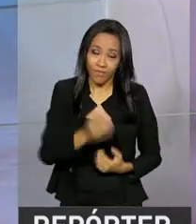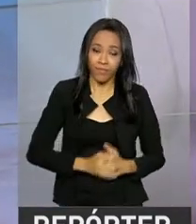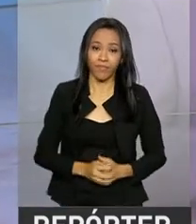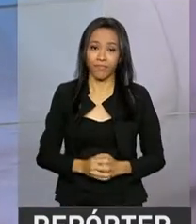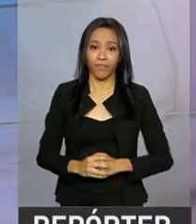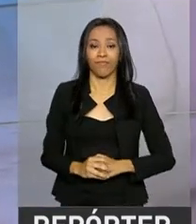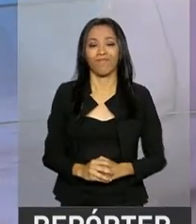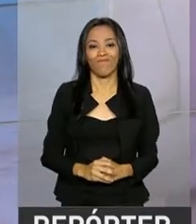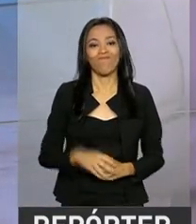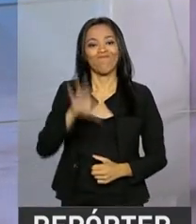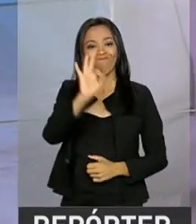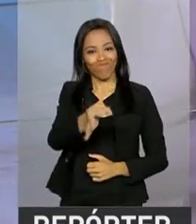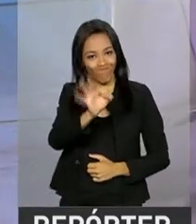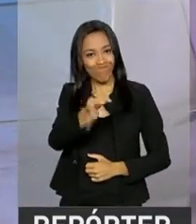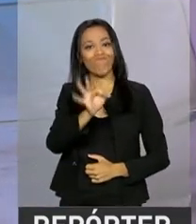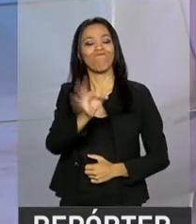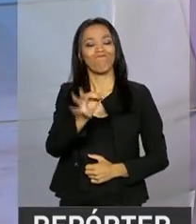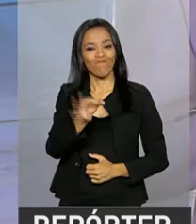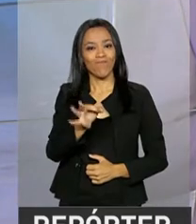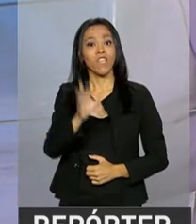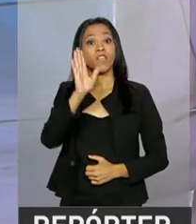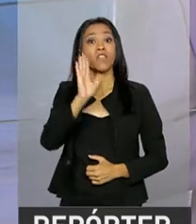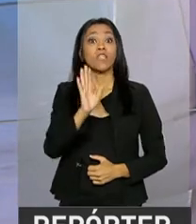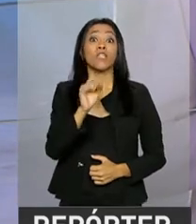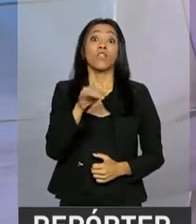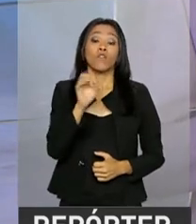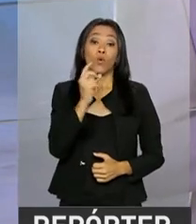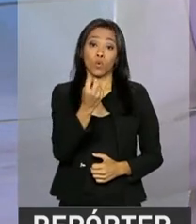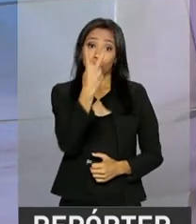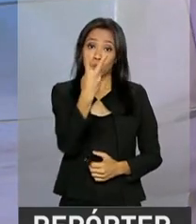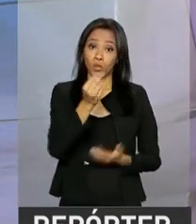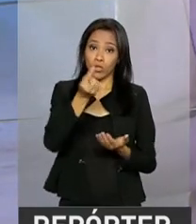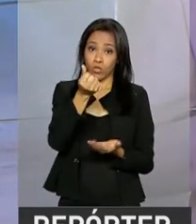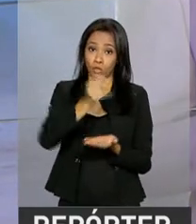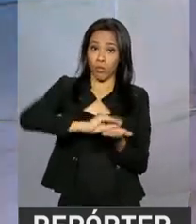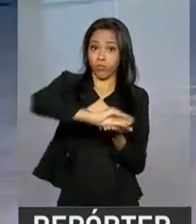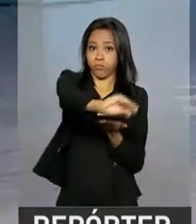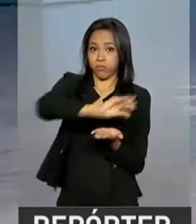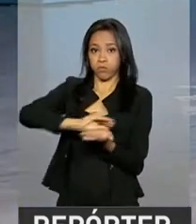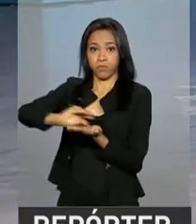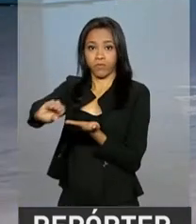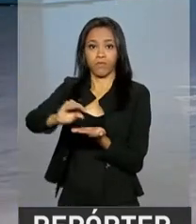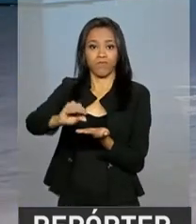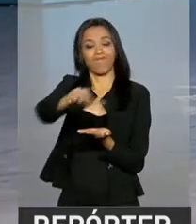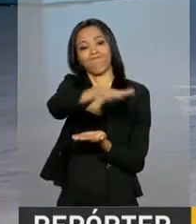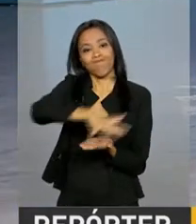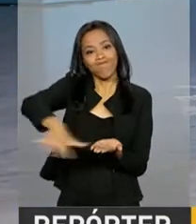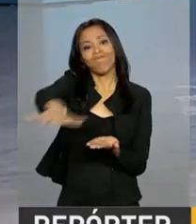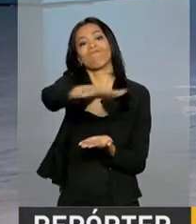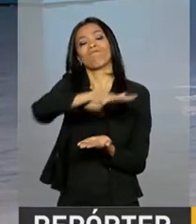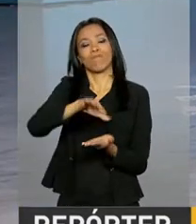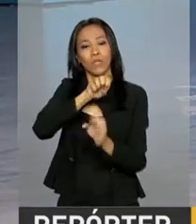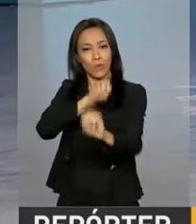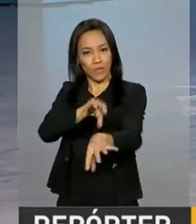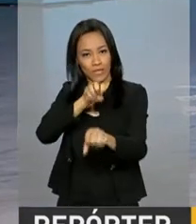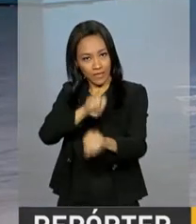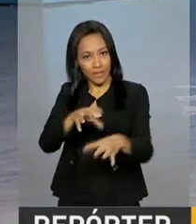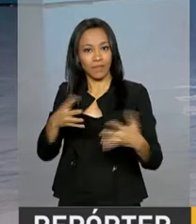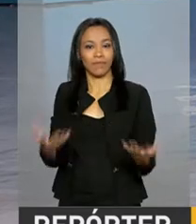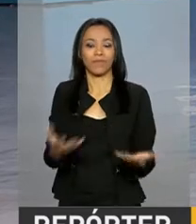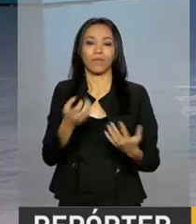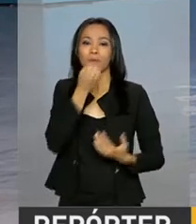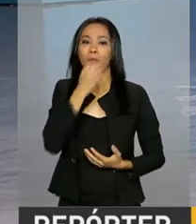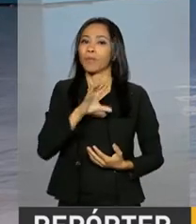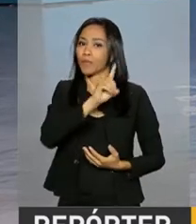é isso mesmo goleando foram duas liberações de recursos feitas pelo ministério da educação bom dia você também